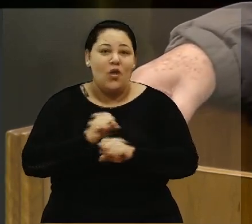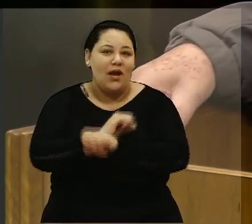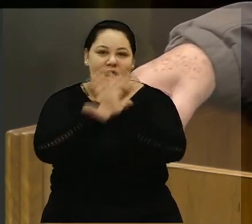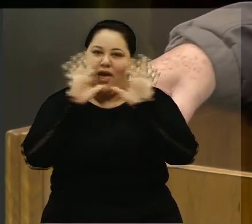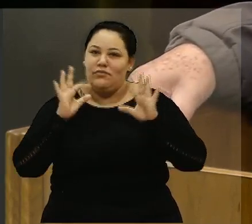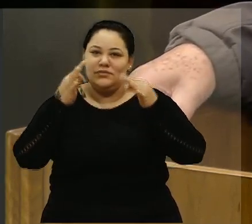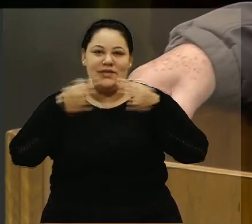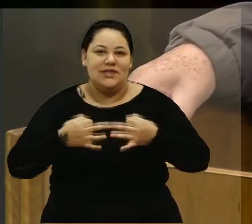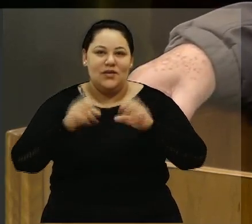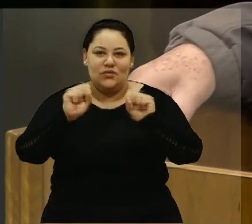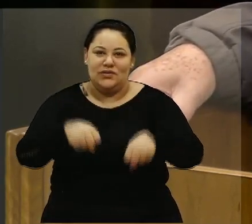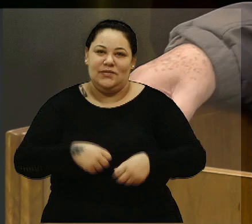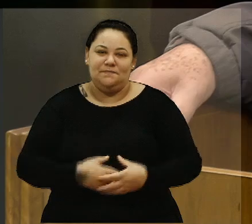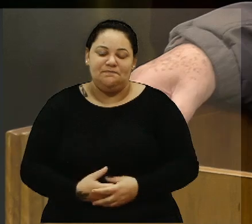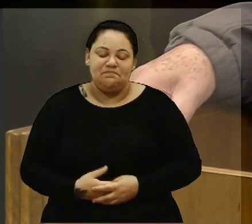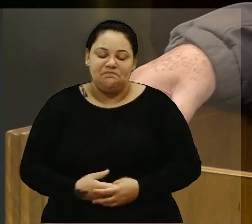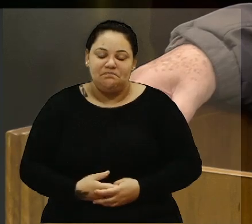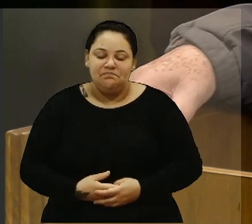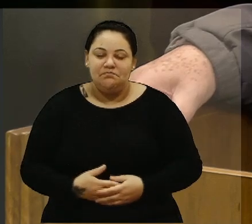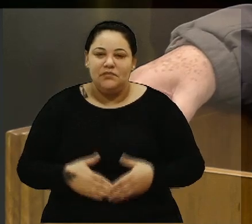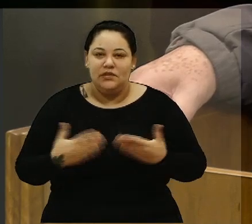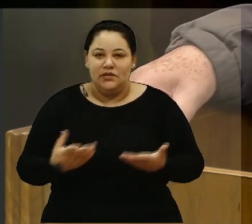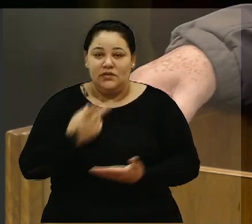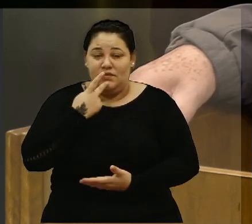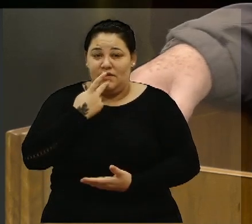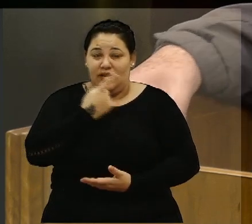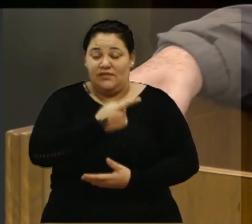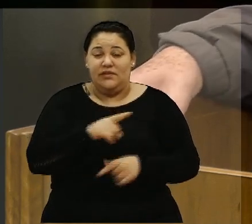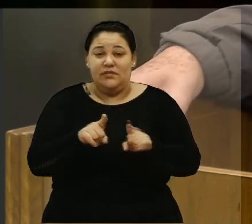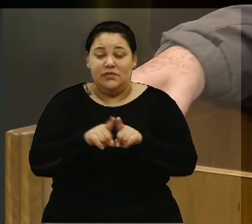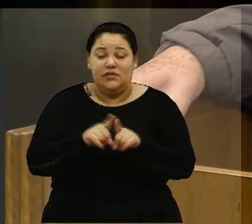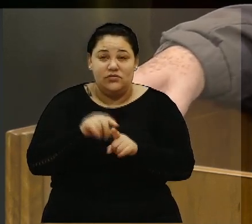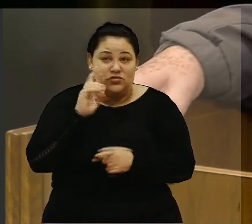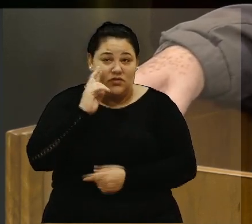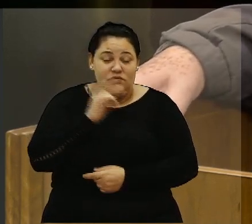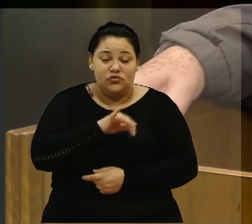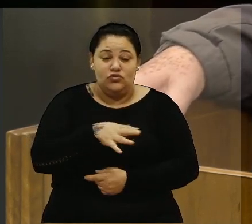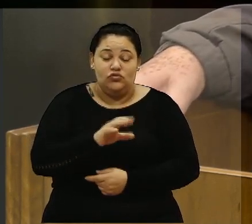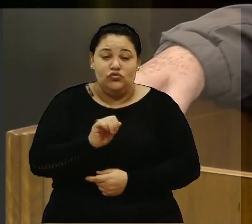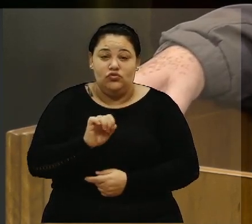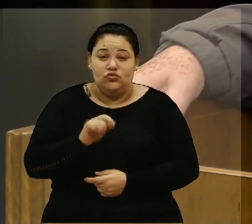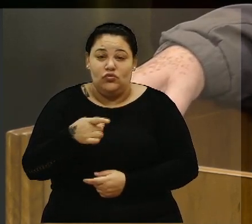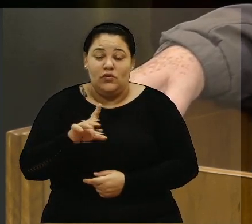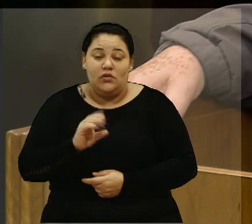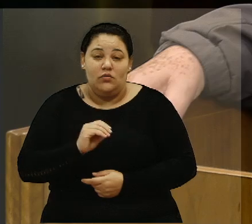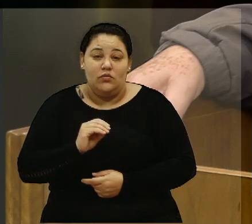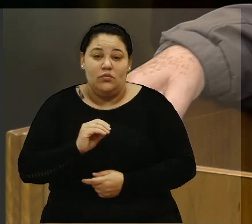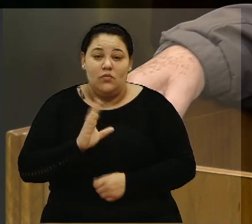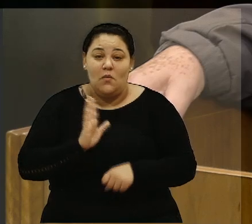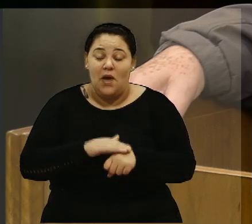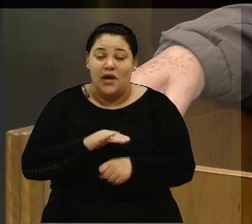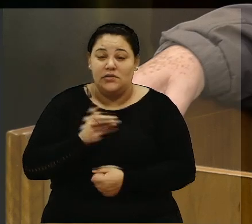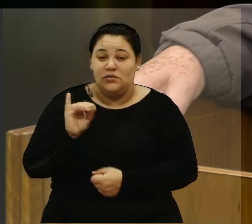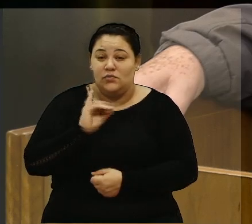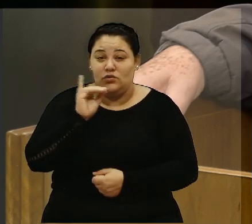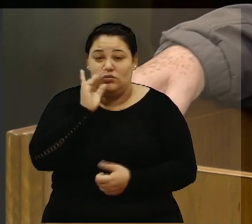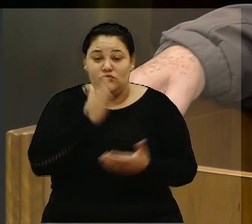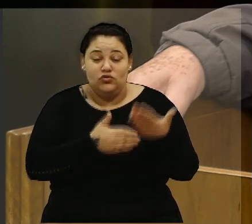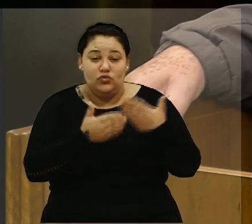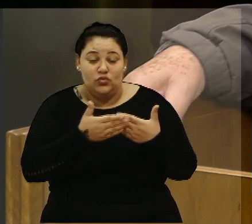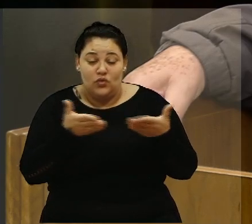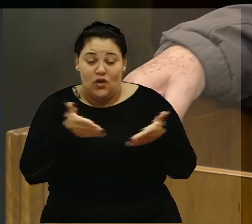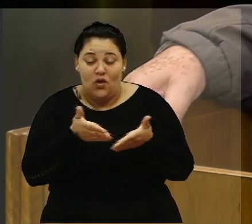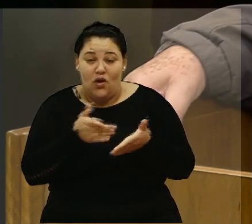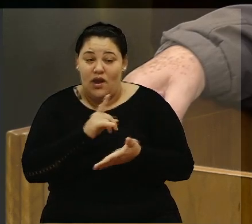Então, eu dizia para o diretor João, o mais importante de tudo agora não